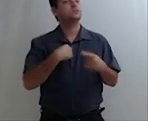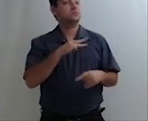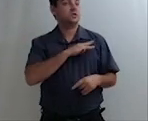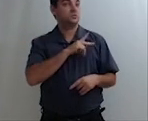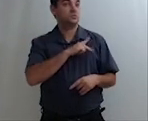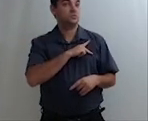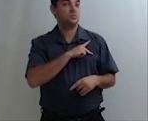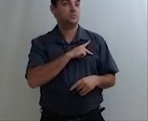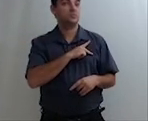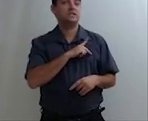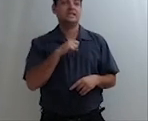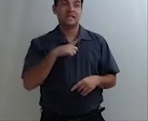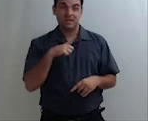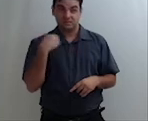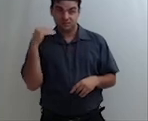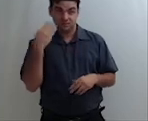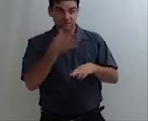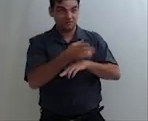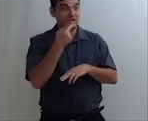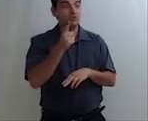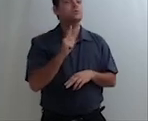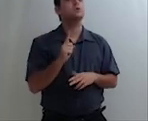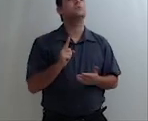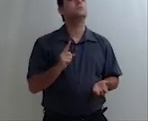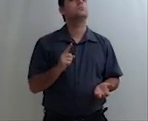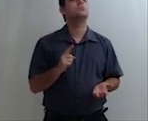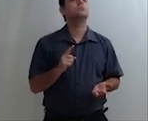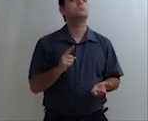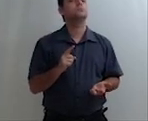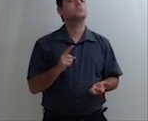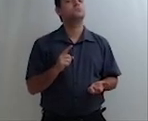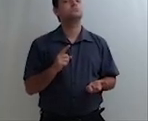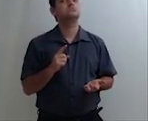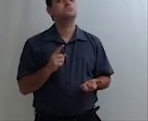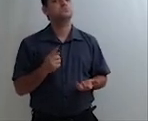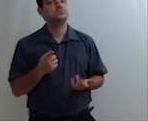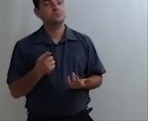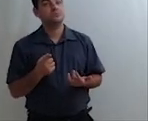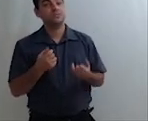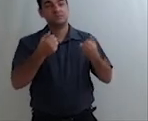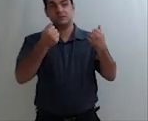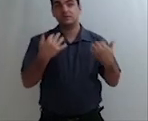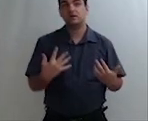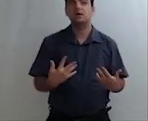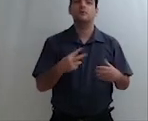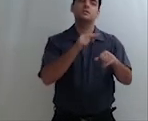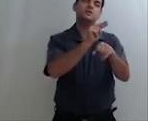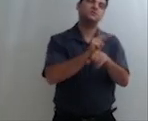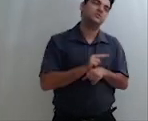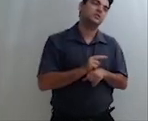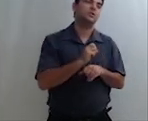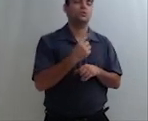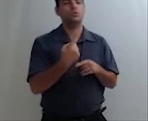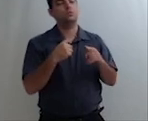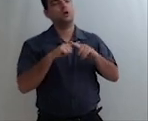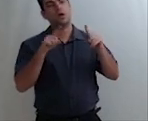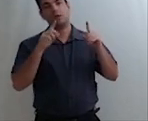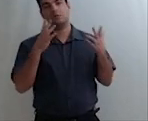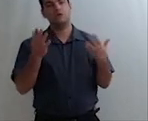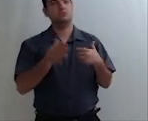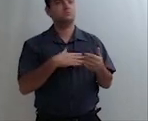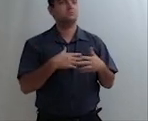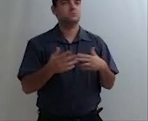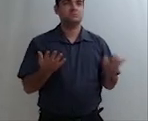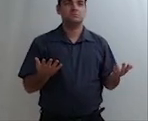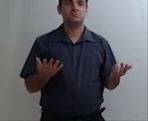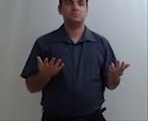teve oportunidade de se manifestar eh no sentido de de de para pedir a decret a